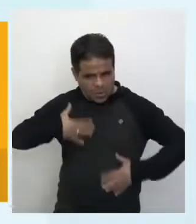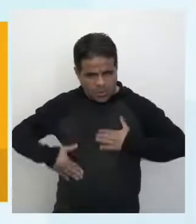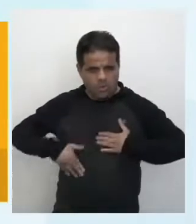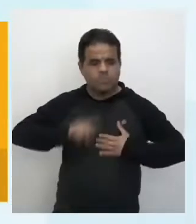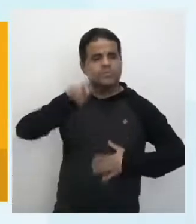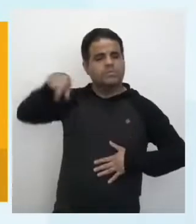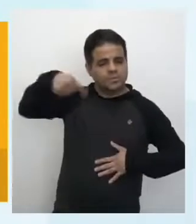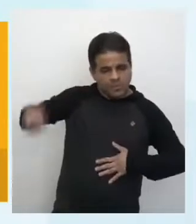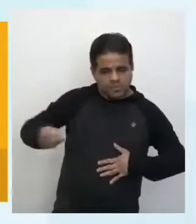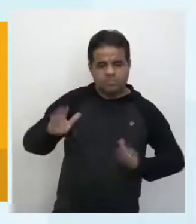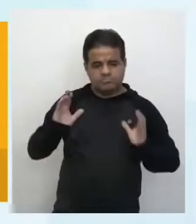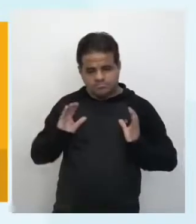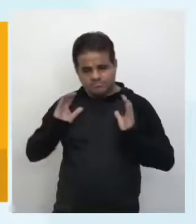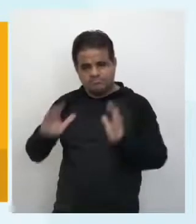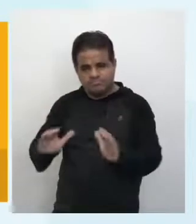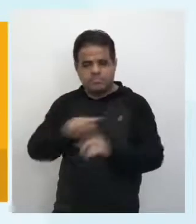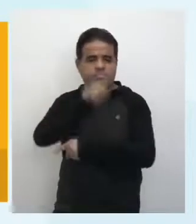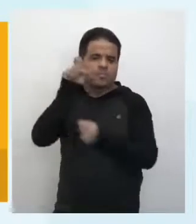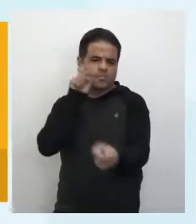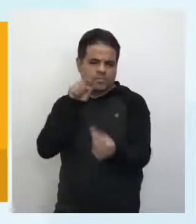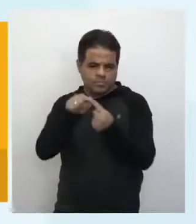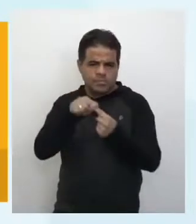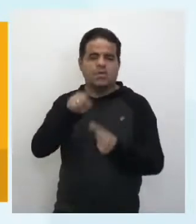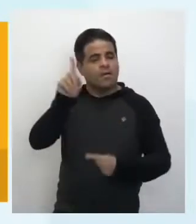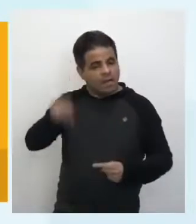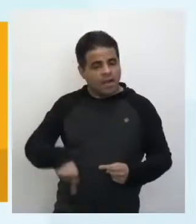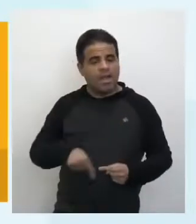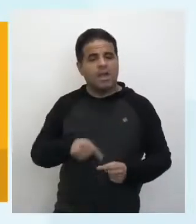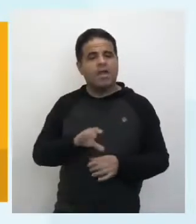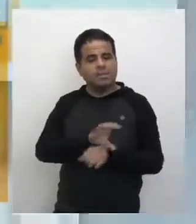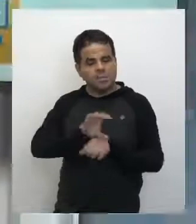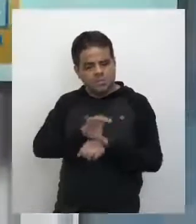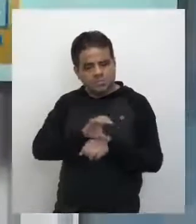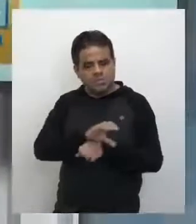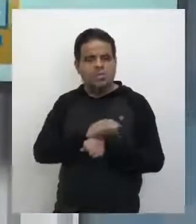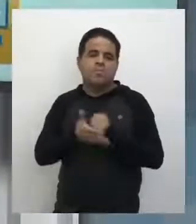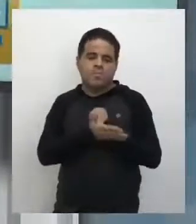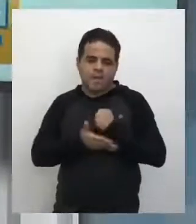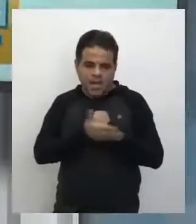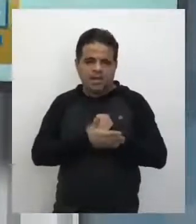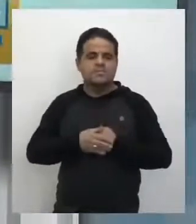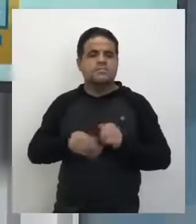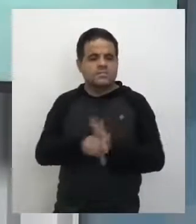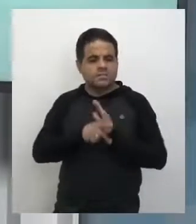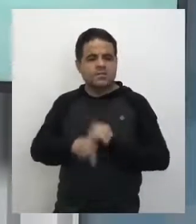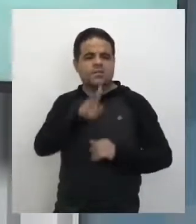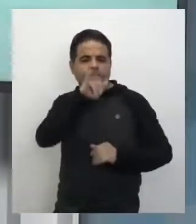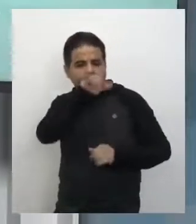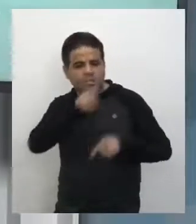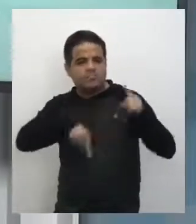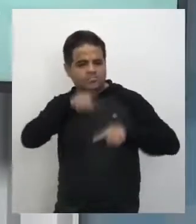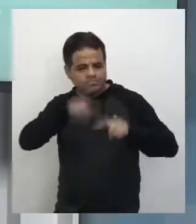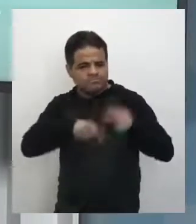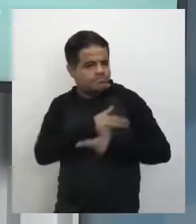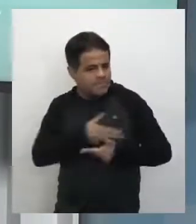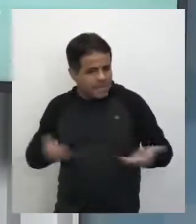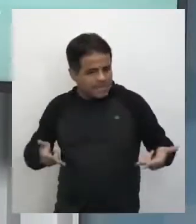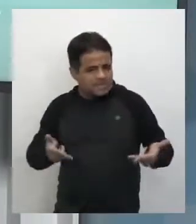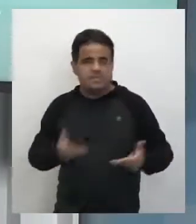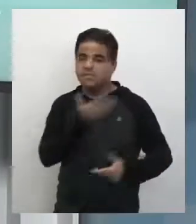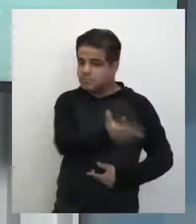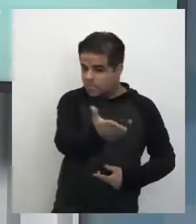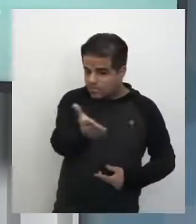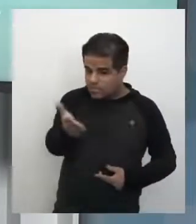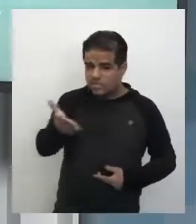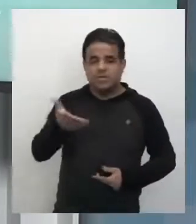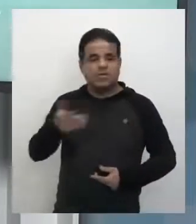após cumprir aí a sua função. Então, isso seria uma constituição básica dos biomateriais. E aí, para